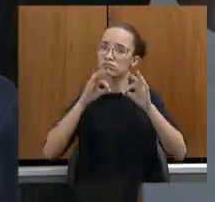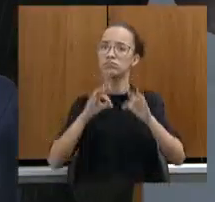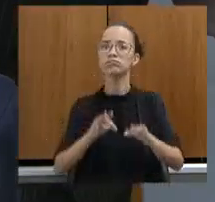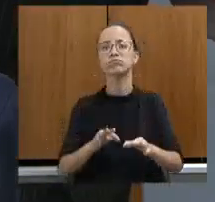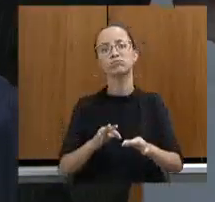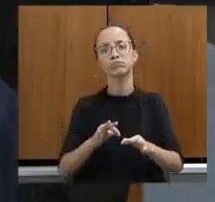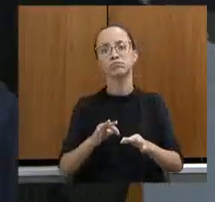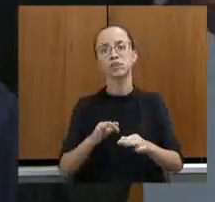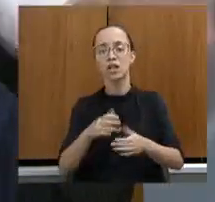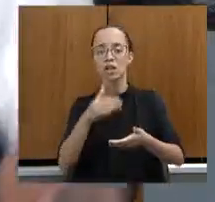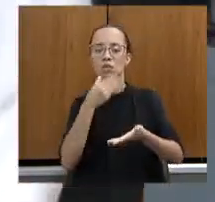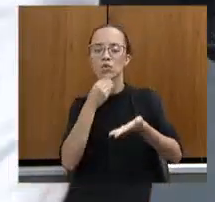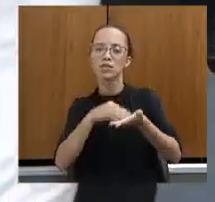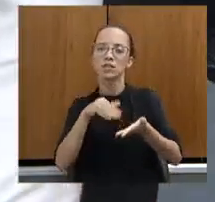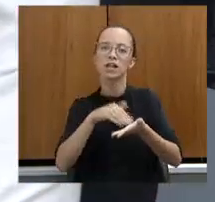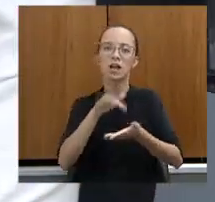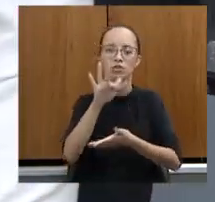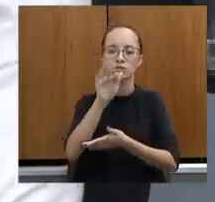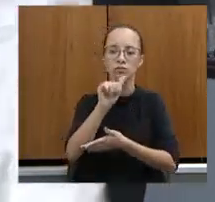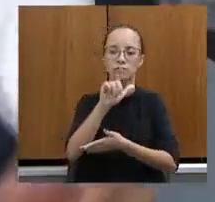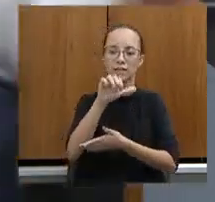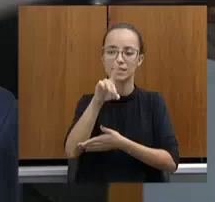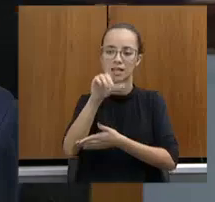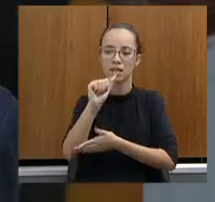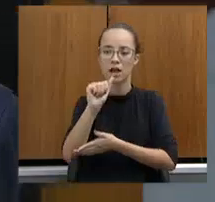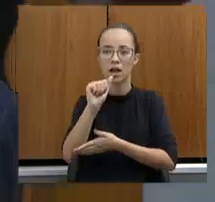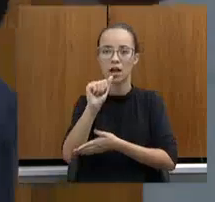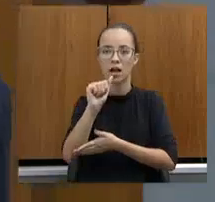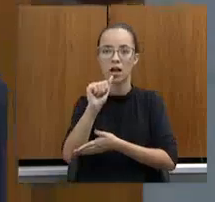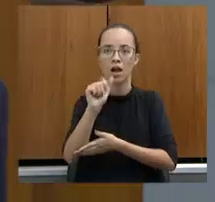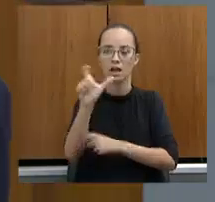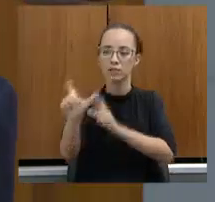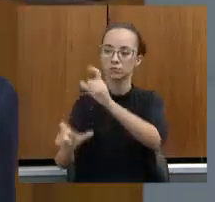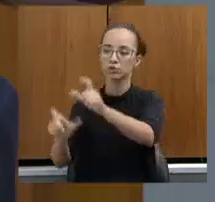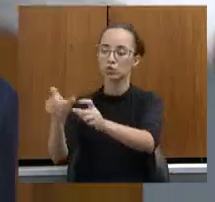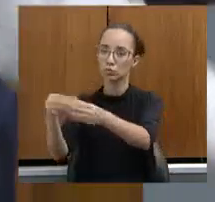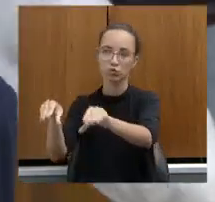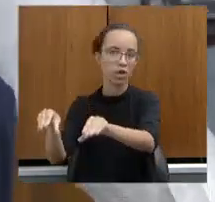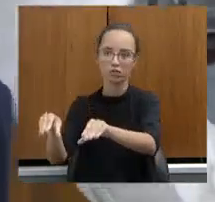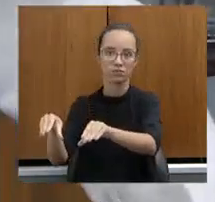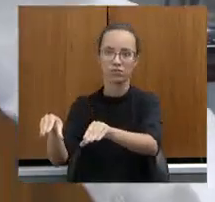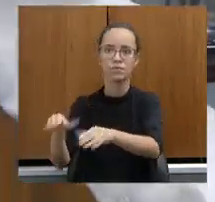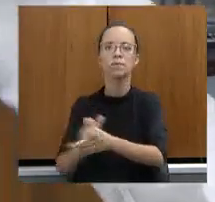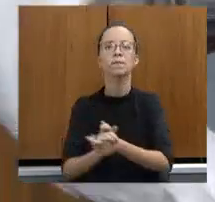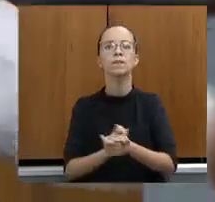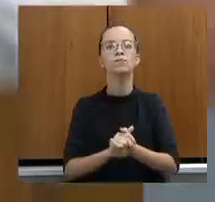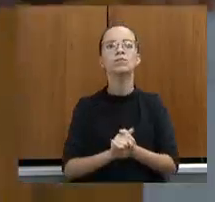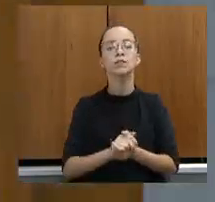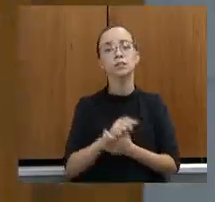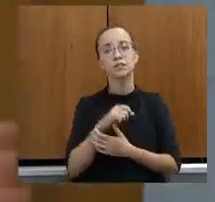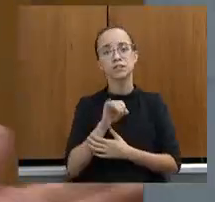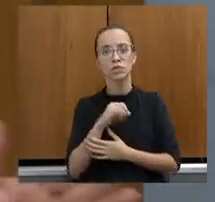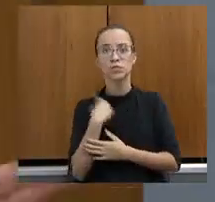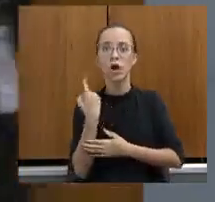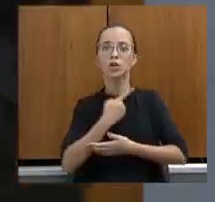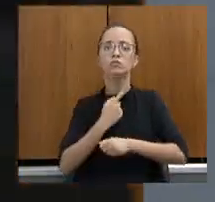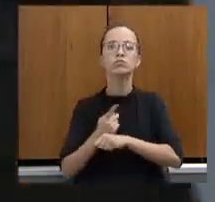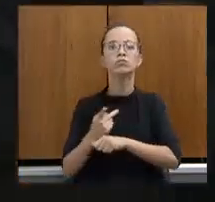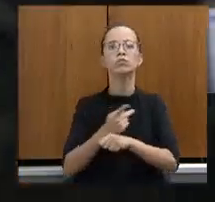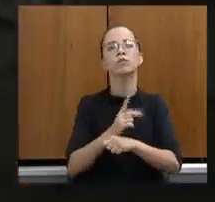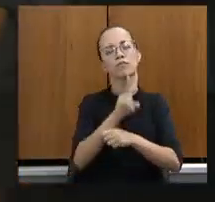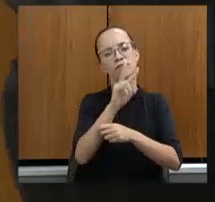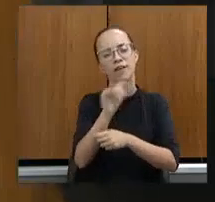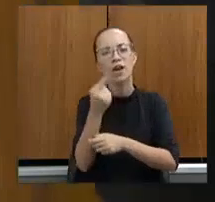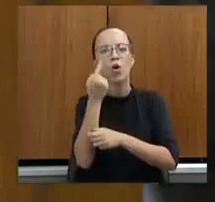de fazenda sem sacrificar o contribuinte e algo que está sendo feito se a gente procurar nós vamos encontrar